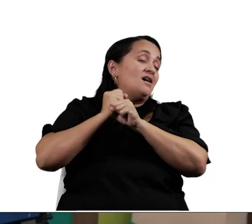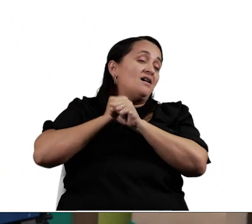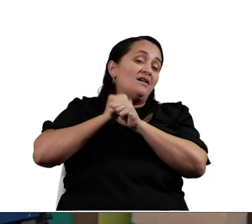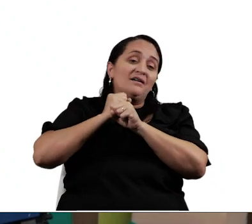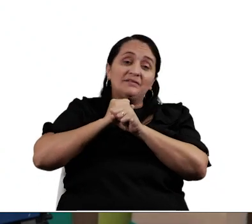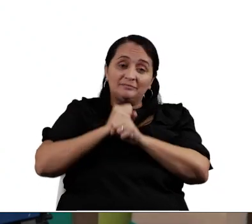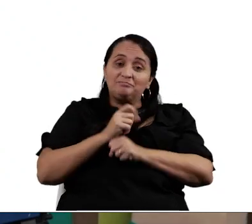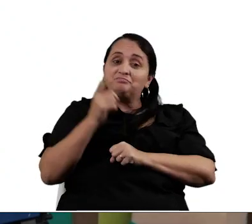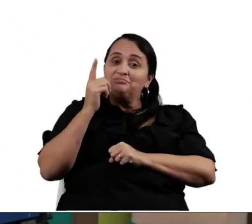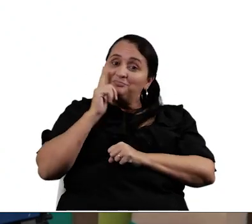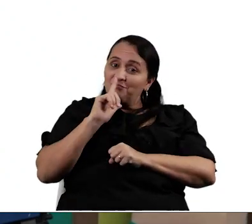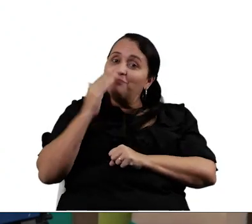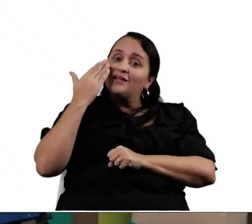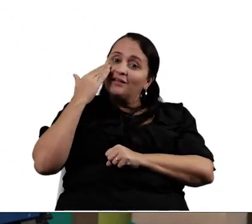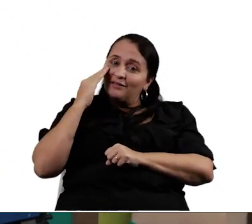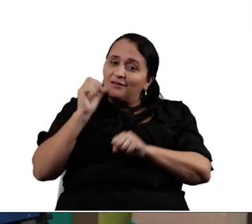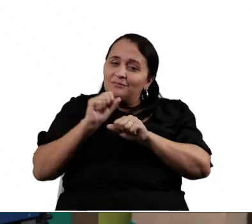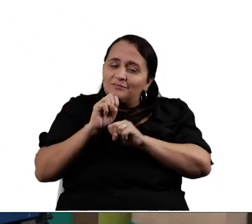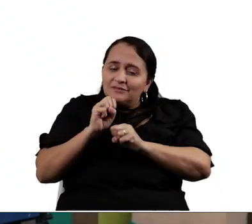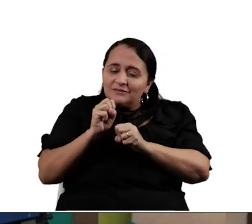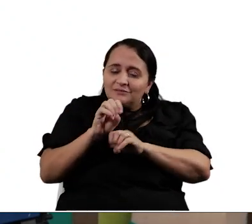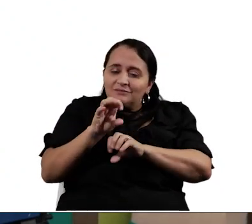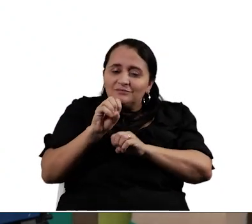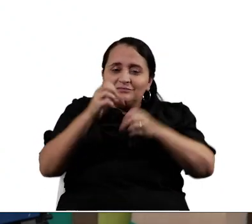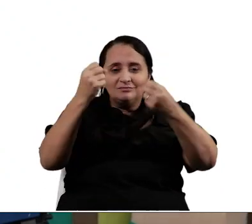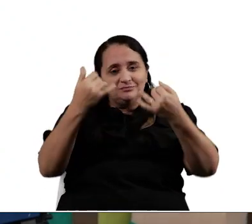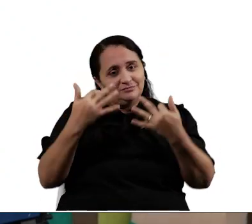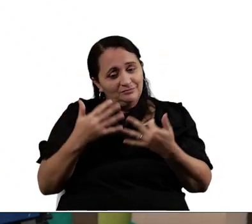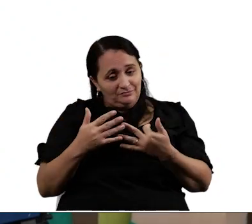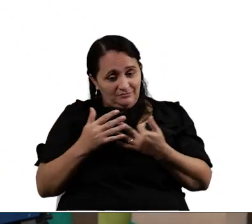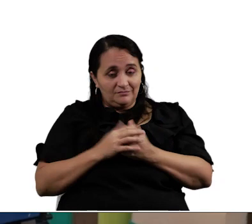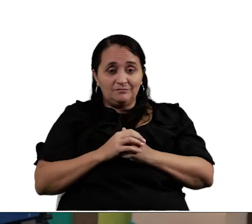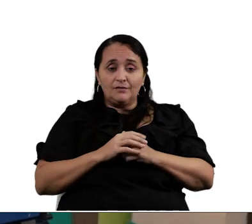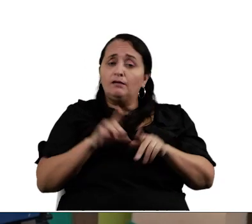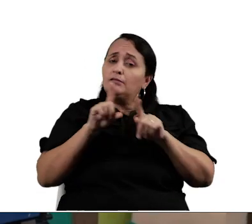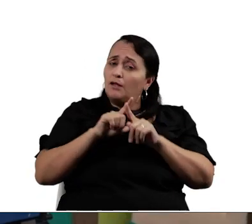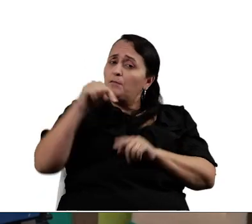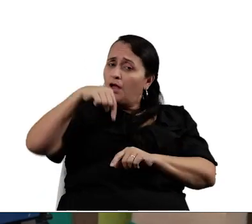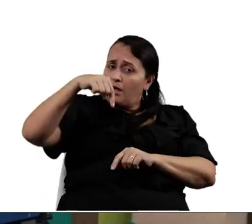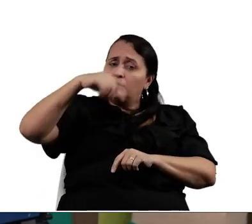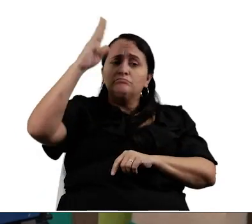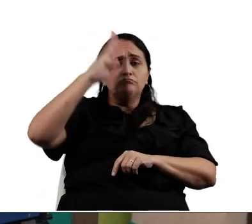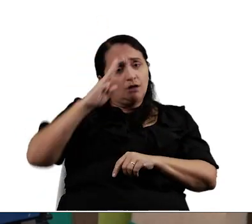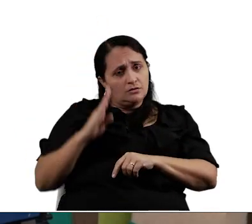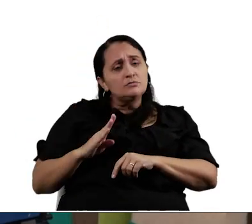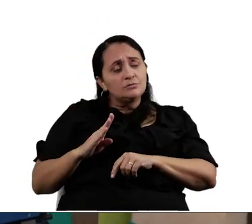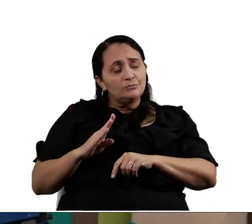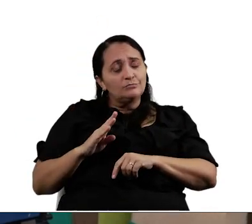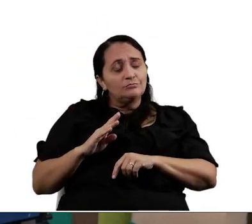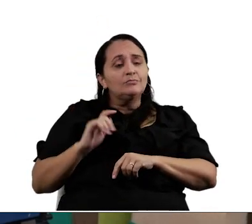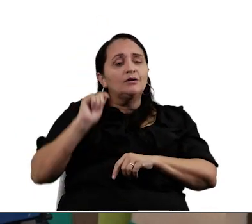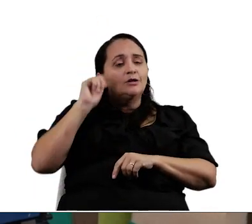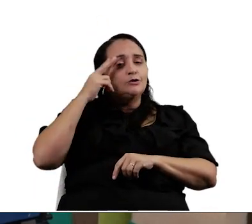como muitos contos que temos aqui no Brasil, também vai se passando de geração em geração, e